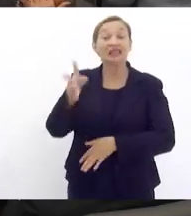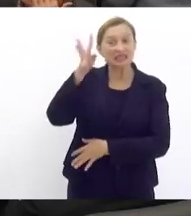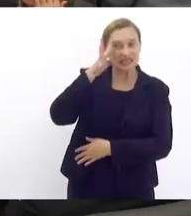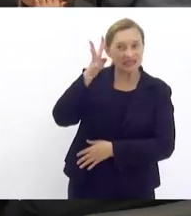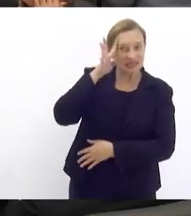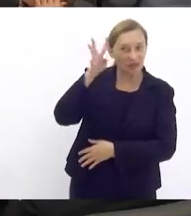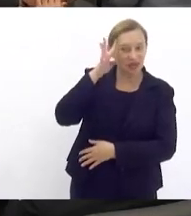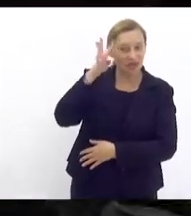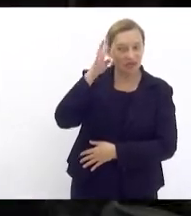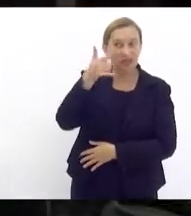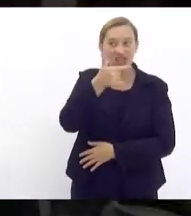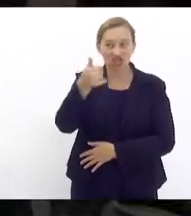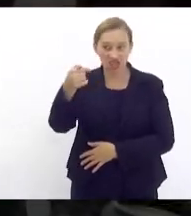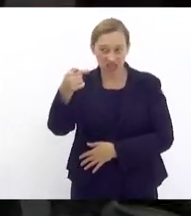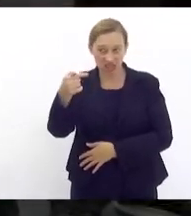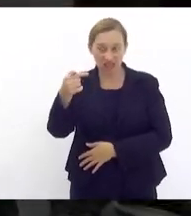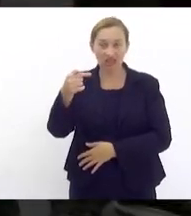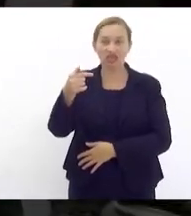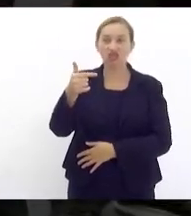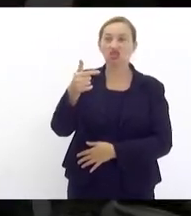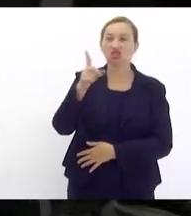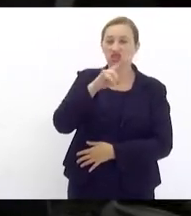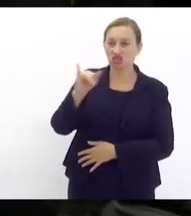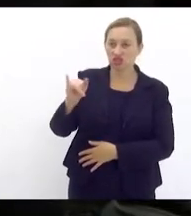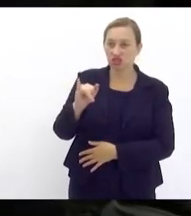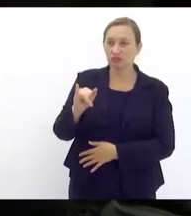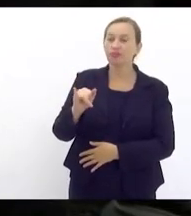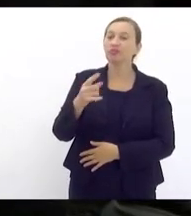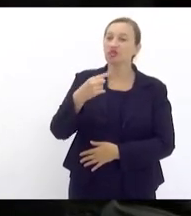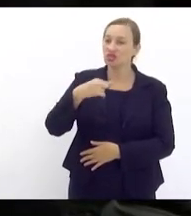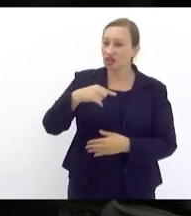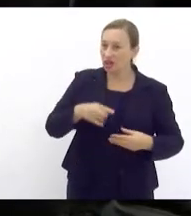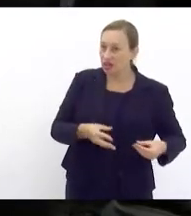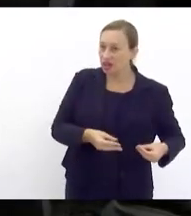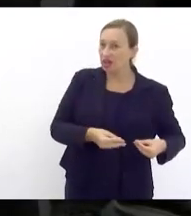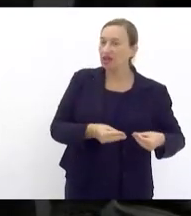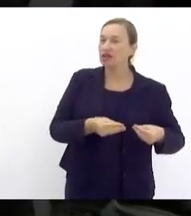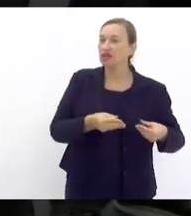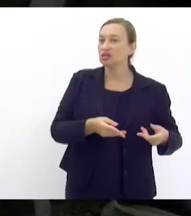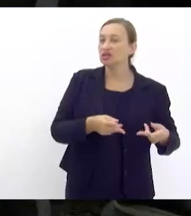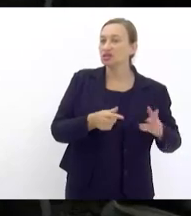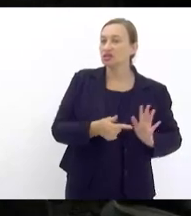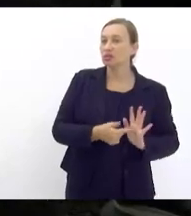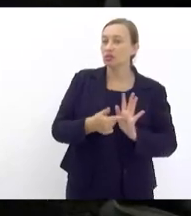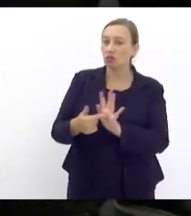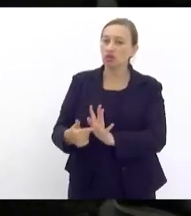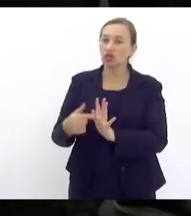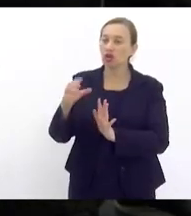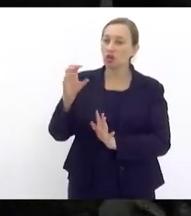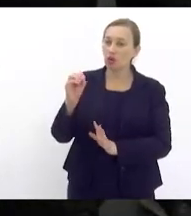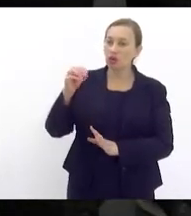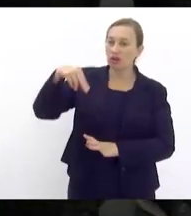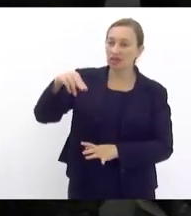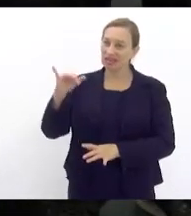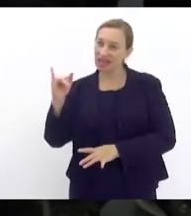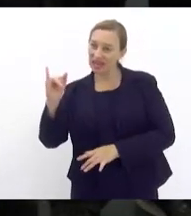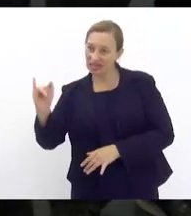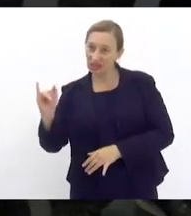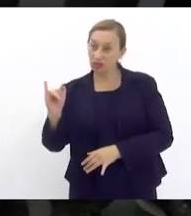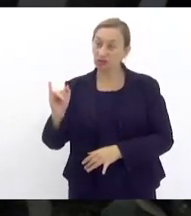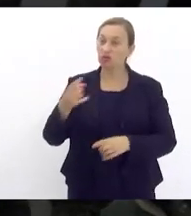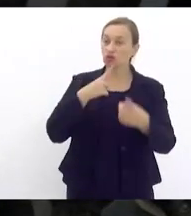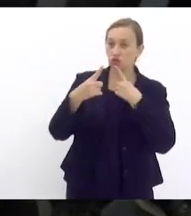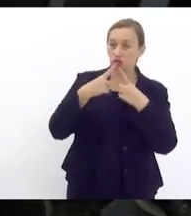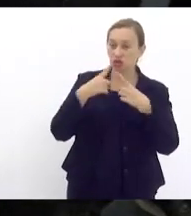que aí vossa excelência já leva pra unale que eu sei que foi objeto de discussão O que foi deliberado